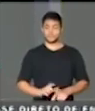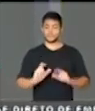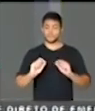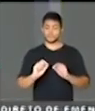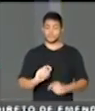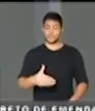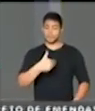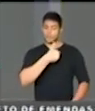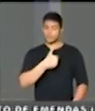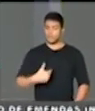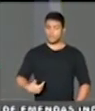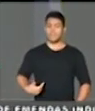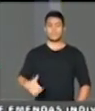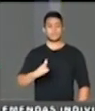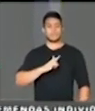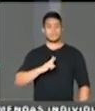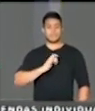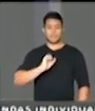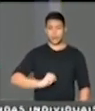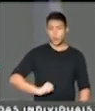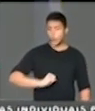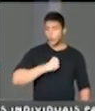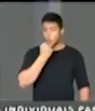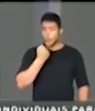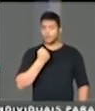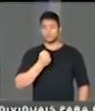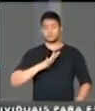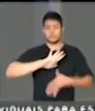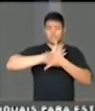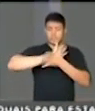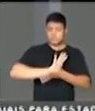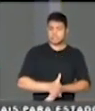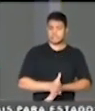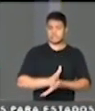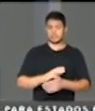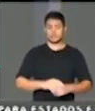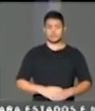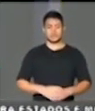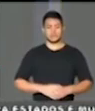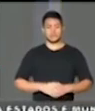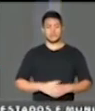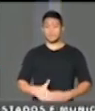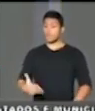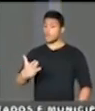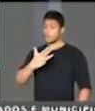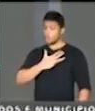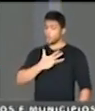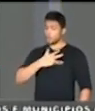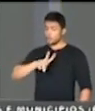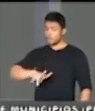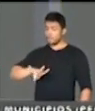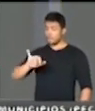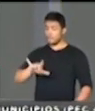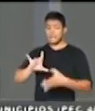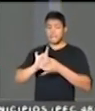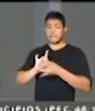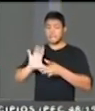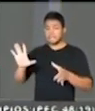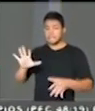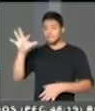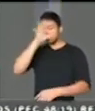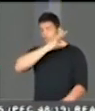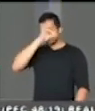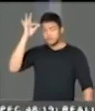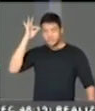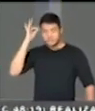o governo do ódio, do preconceito, das elites e dos muito ricos. Lula estará livre, inocente, e